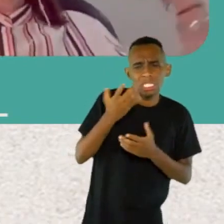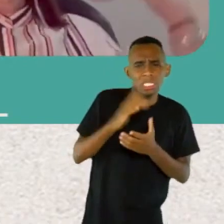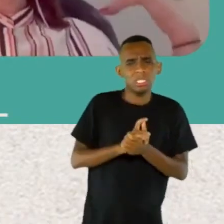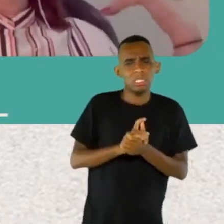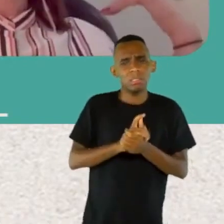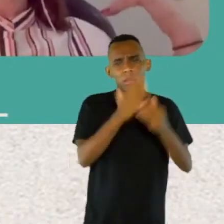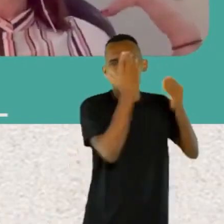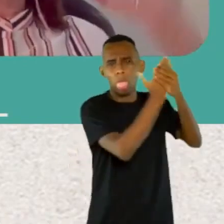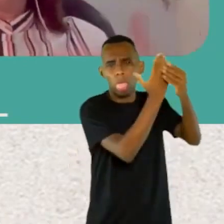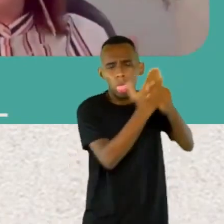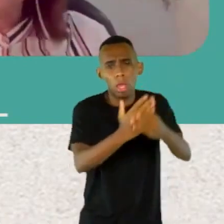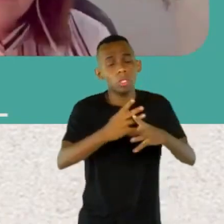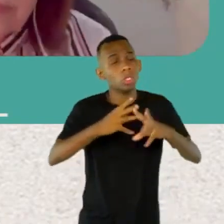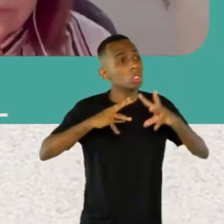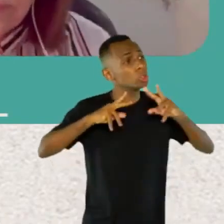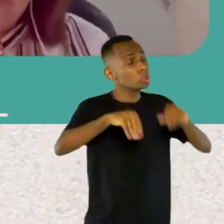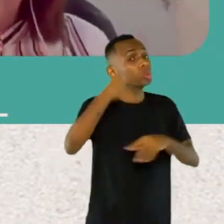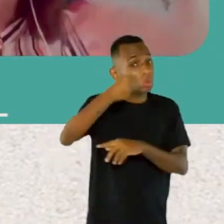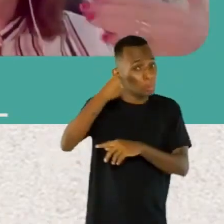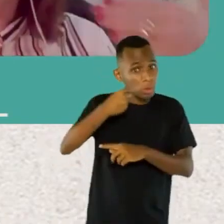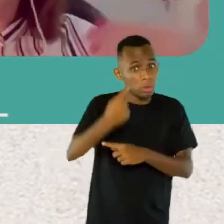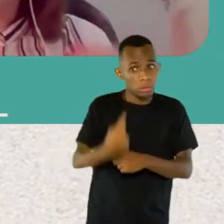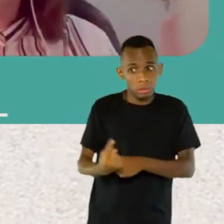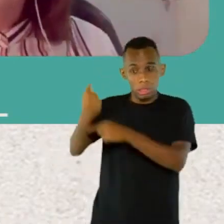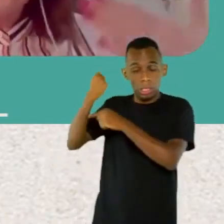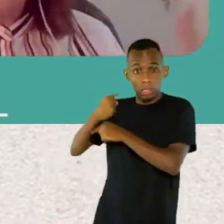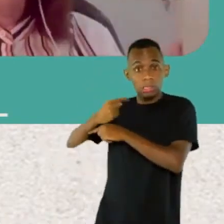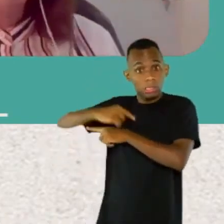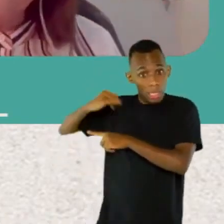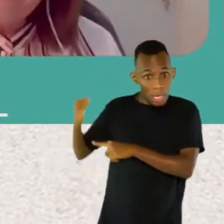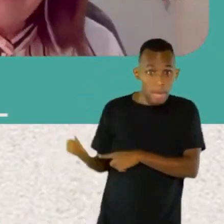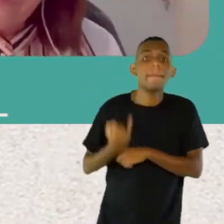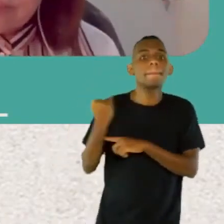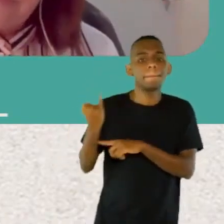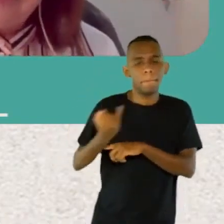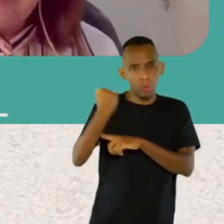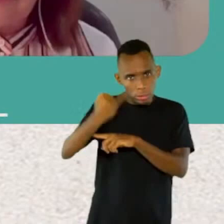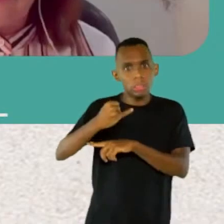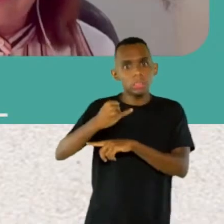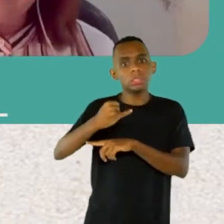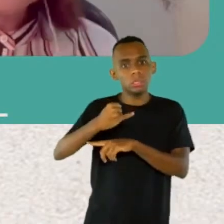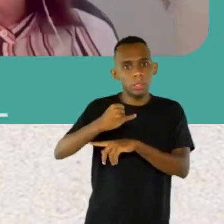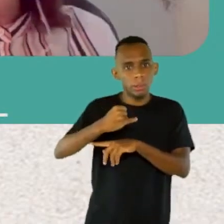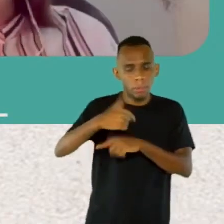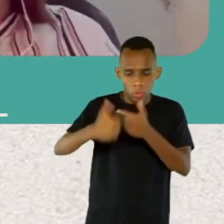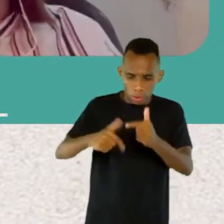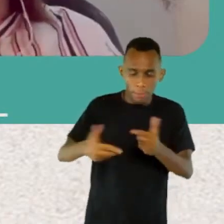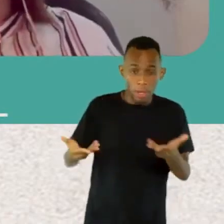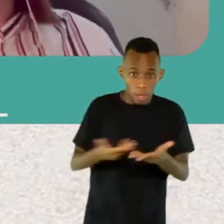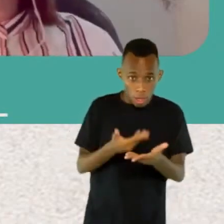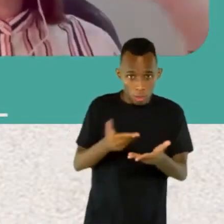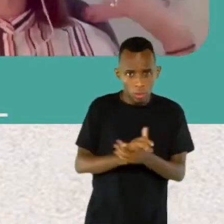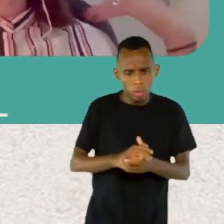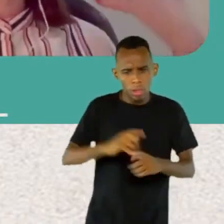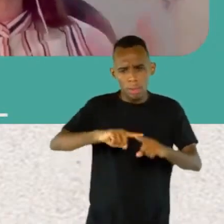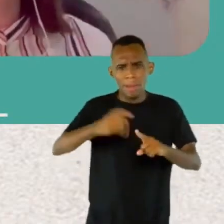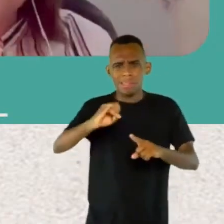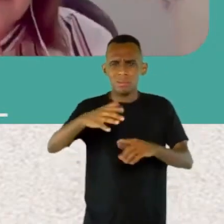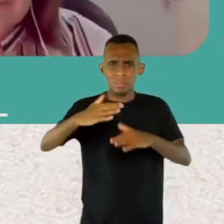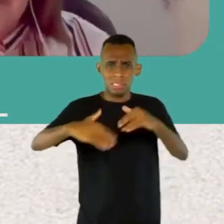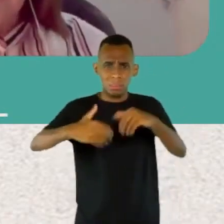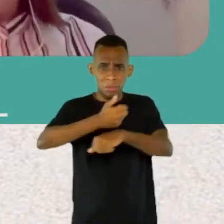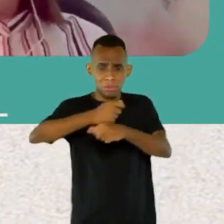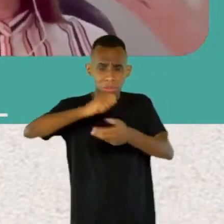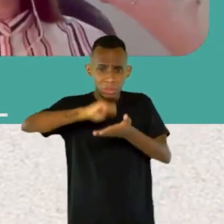sua experiência anterior conta muito para o trabalho que você está fazendo agora. Se você é escritor, não, você quer abrir